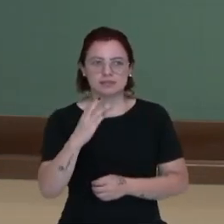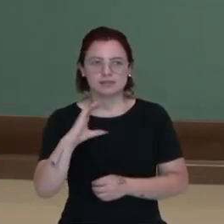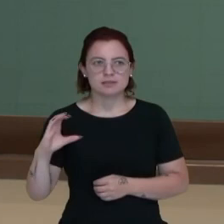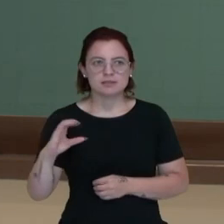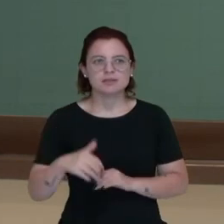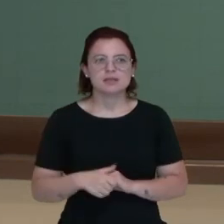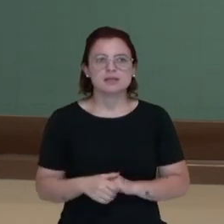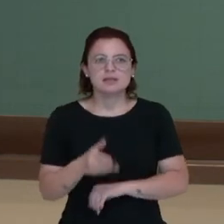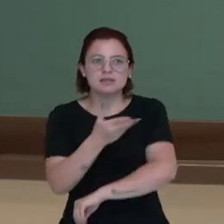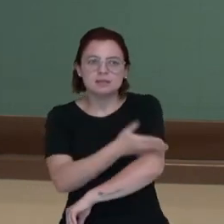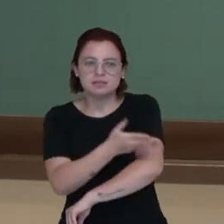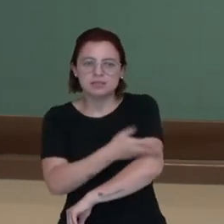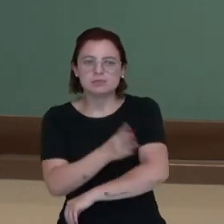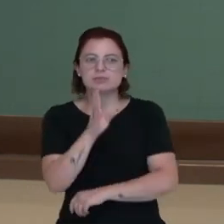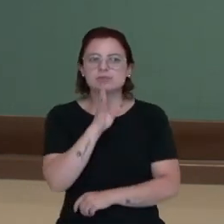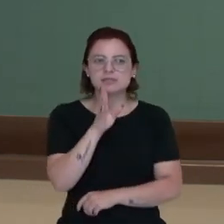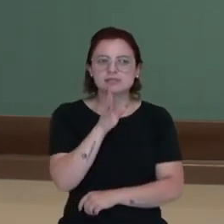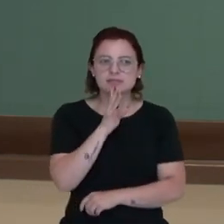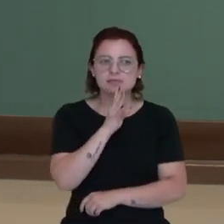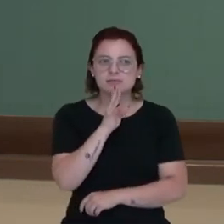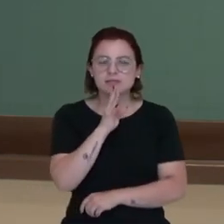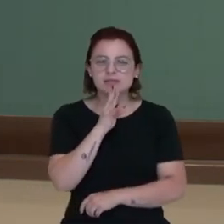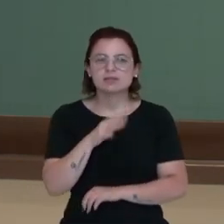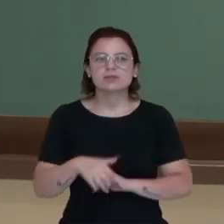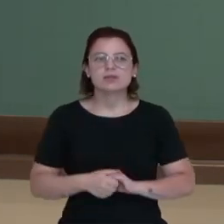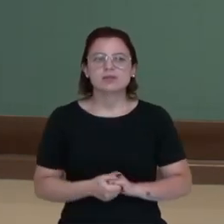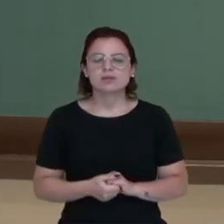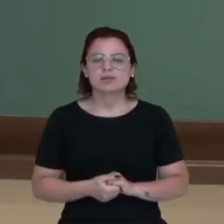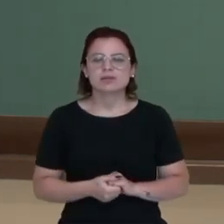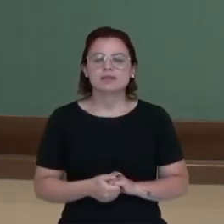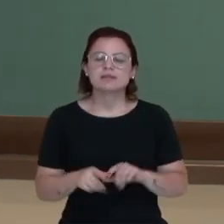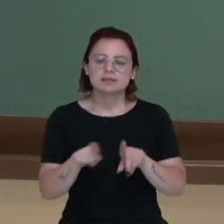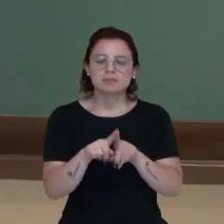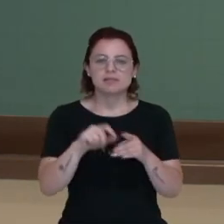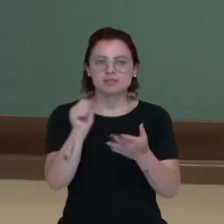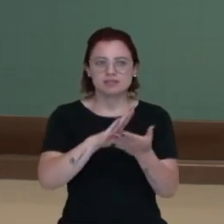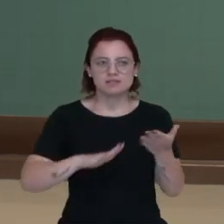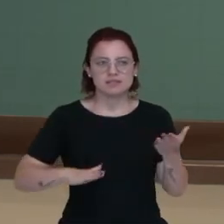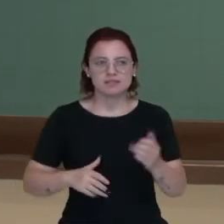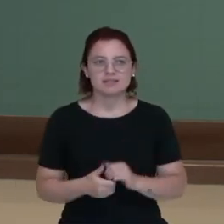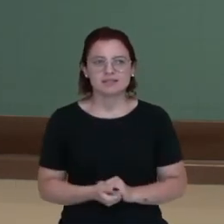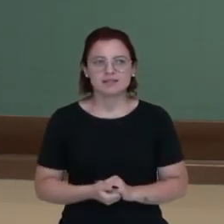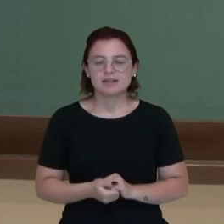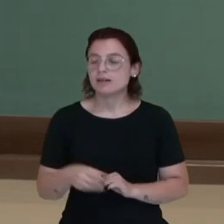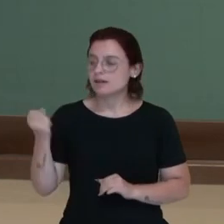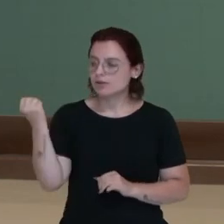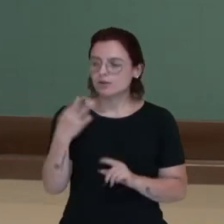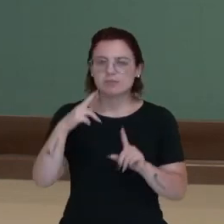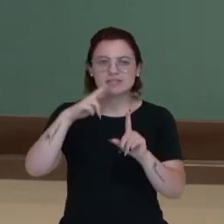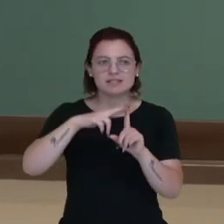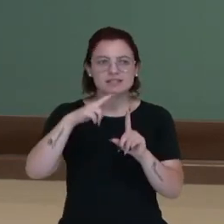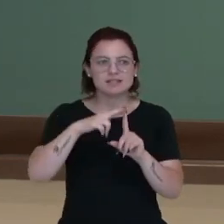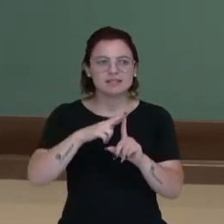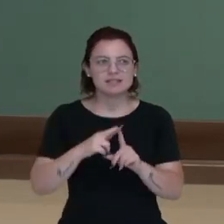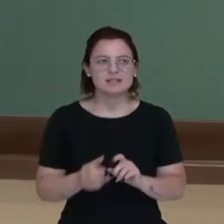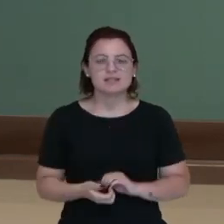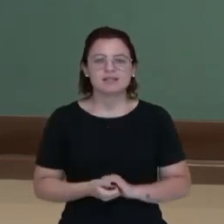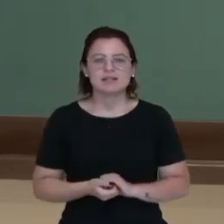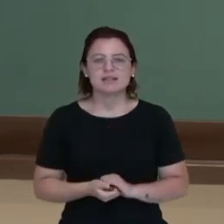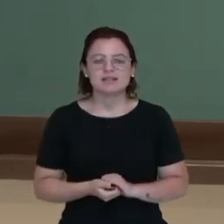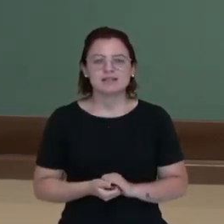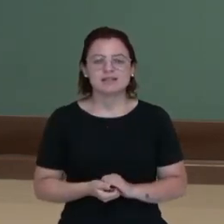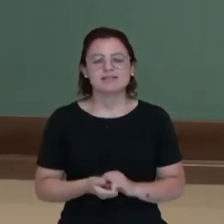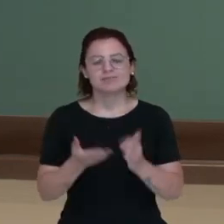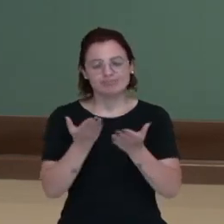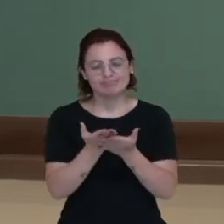hidrocarbonetos, praticamos o conhecimento por meio de questionamentos e atividades. Aqui estão algumas referências e, de